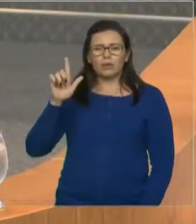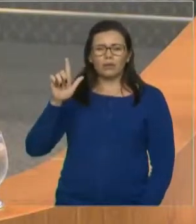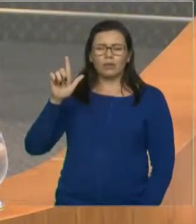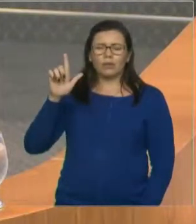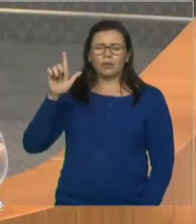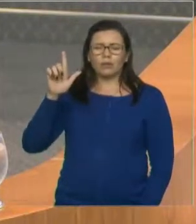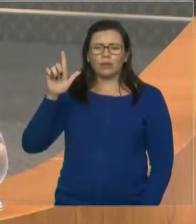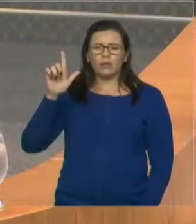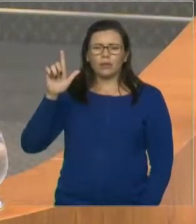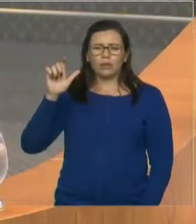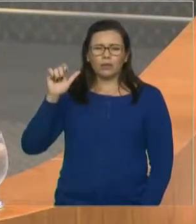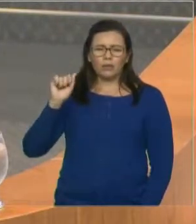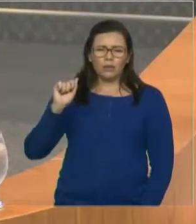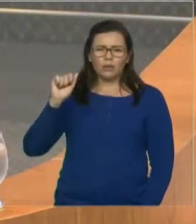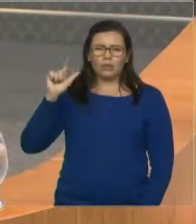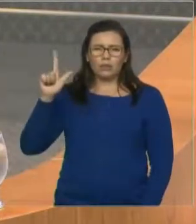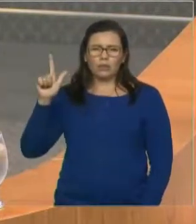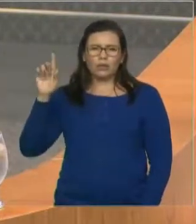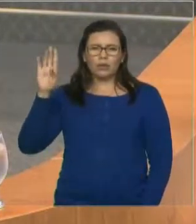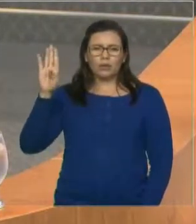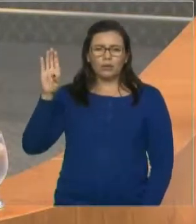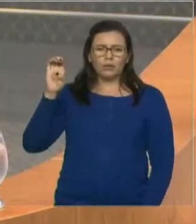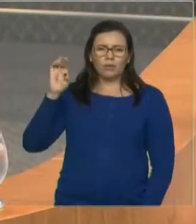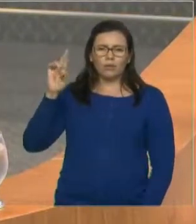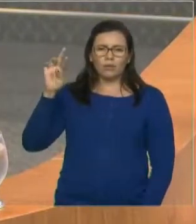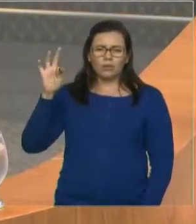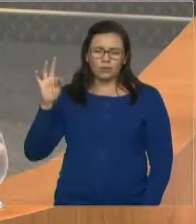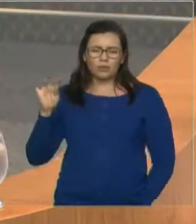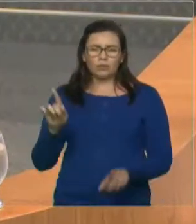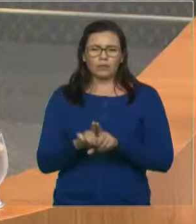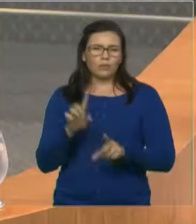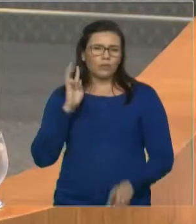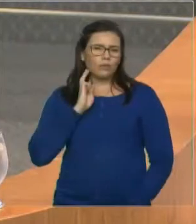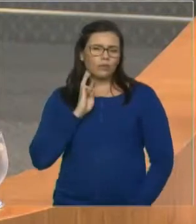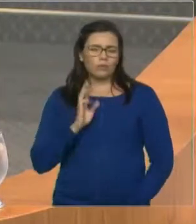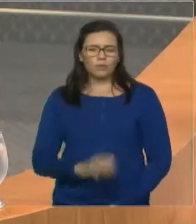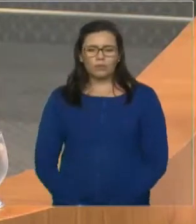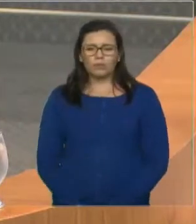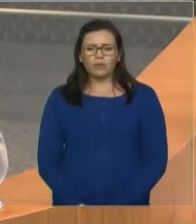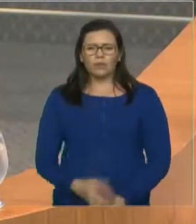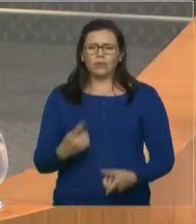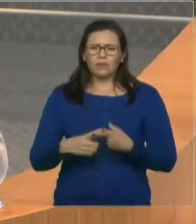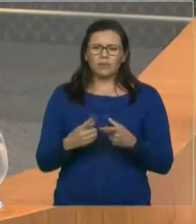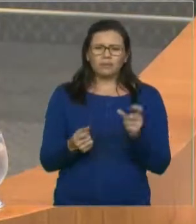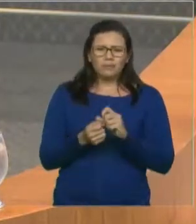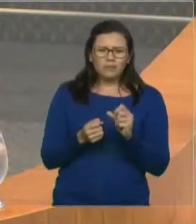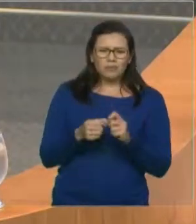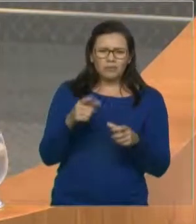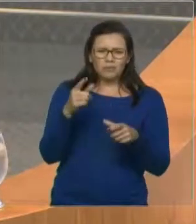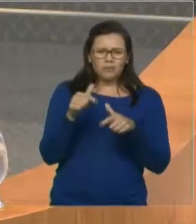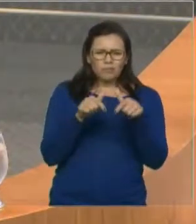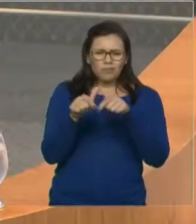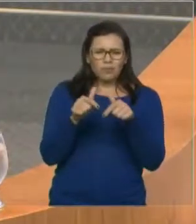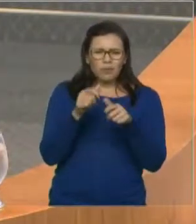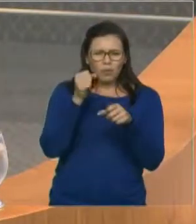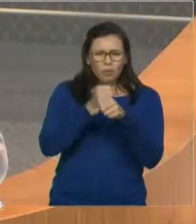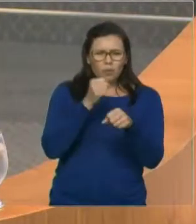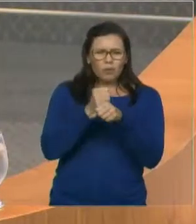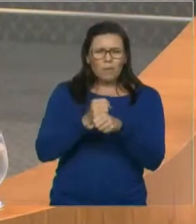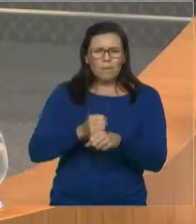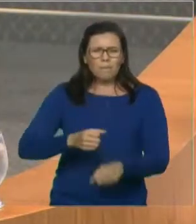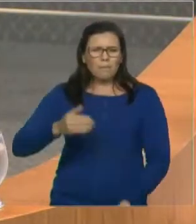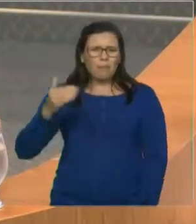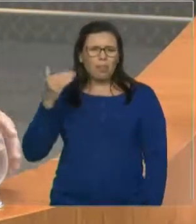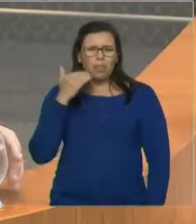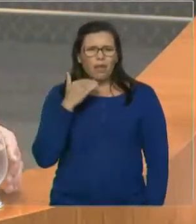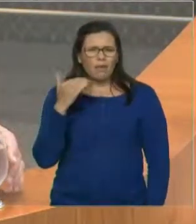nojento, asqueroso, enganando a consciência do povo, Isso não existe, deputado Wellington Cruz.